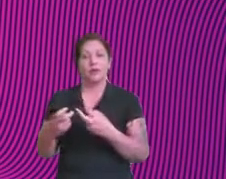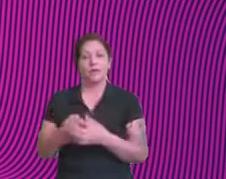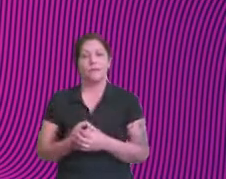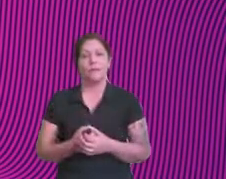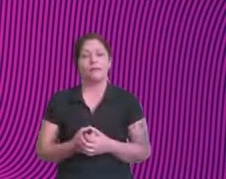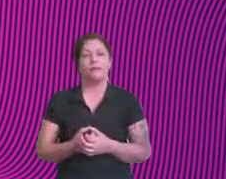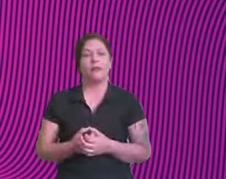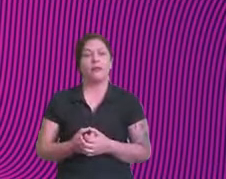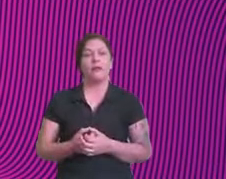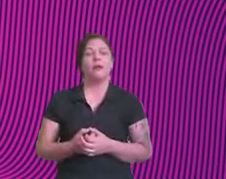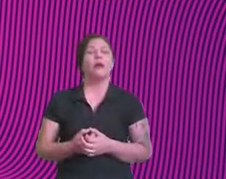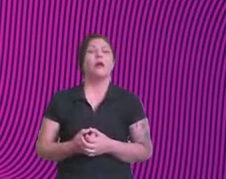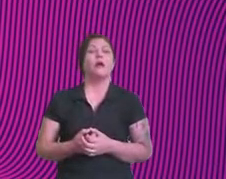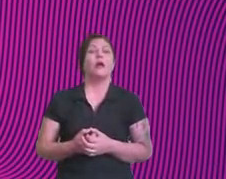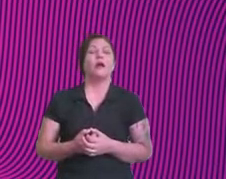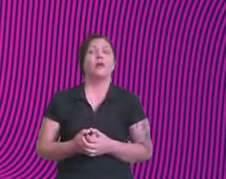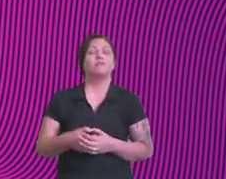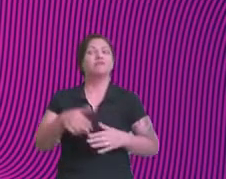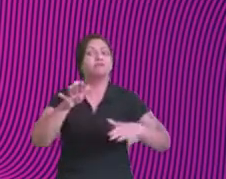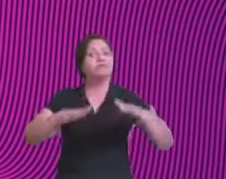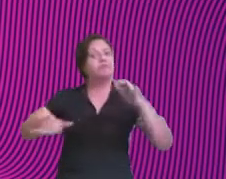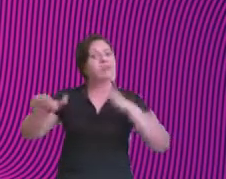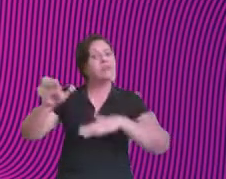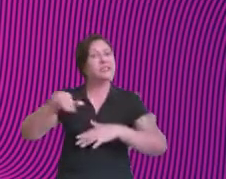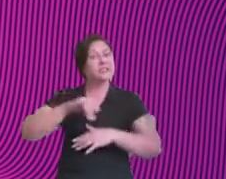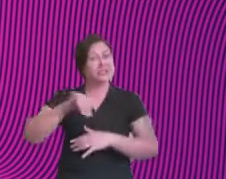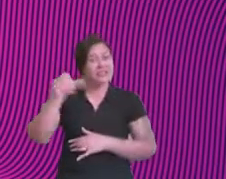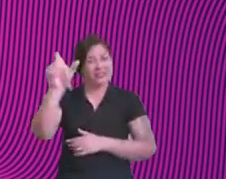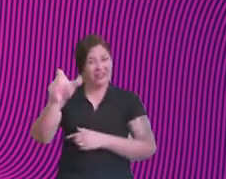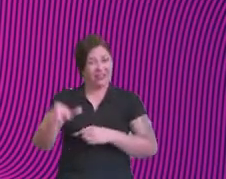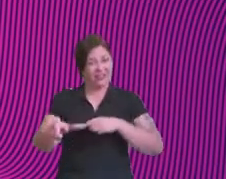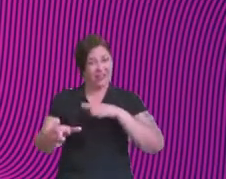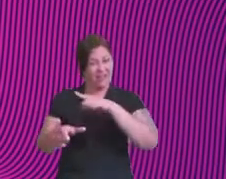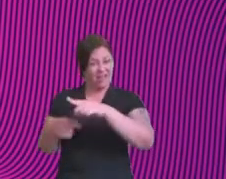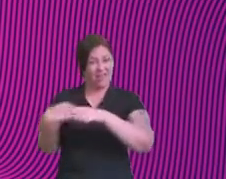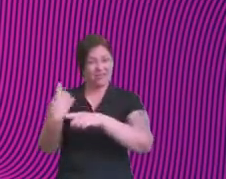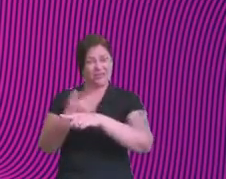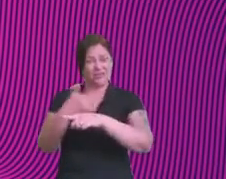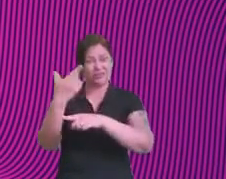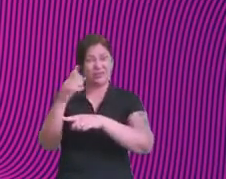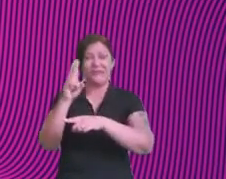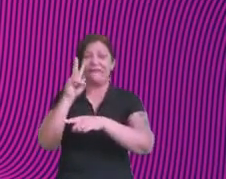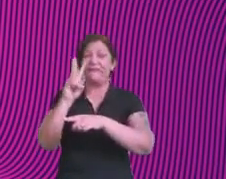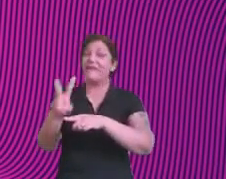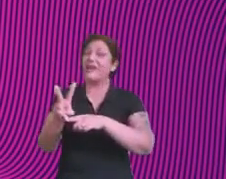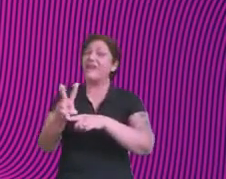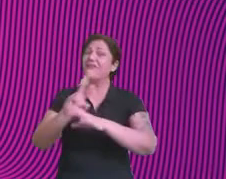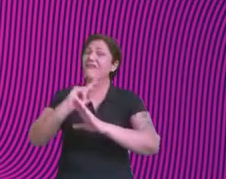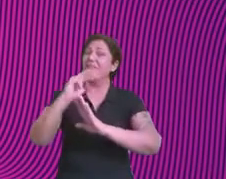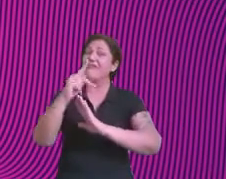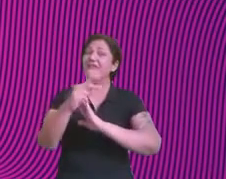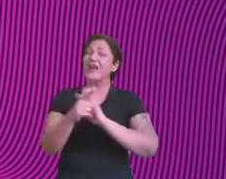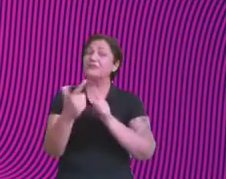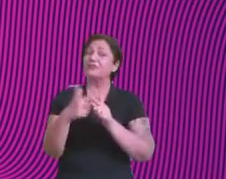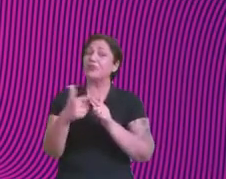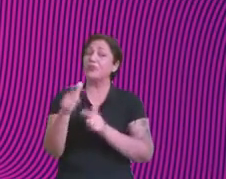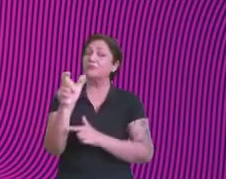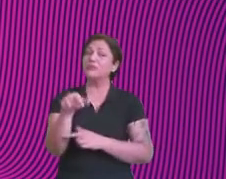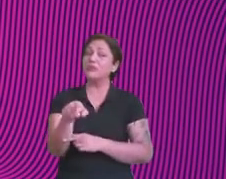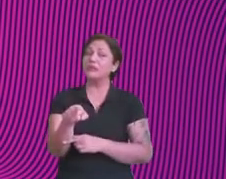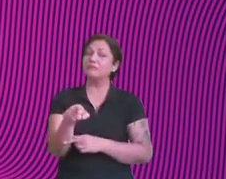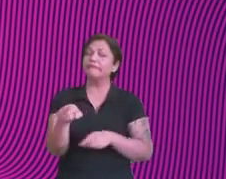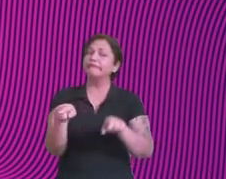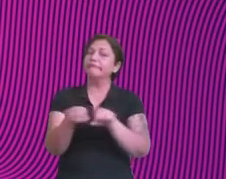proximal e distal. Talvez nesse caso, se a gente tivesse feito, a gente poderia até ver as outras lesões. E não esquecer do N, né? A gente